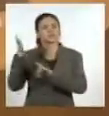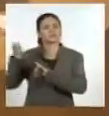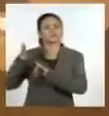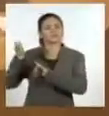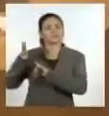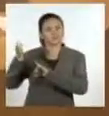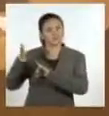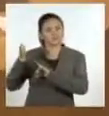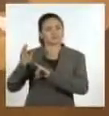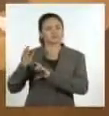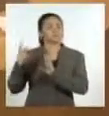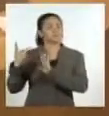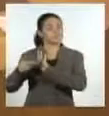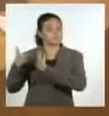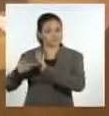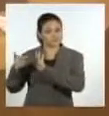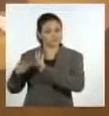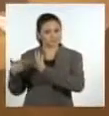da Costa,